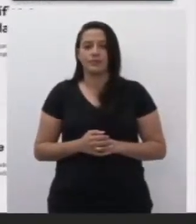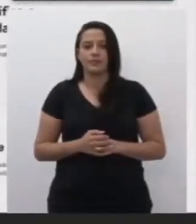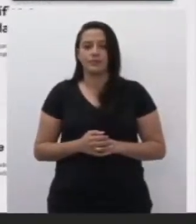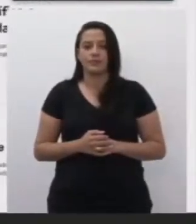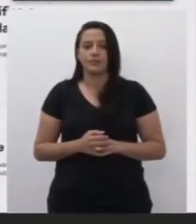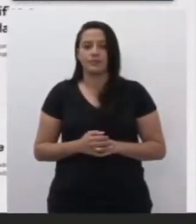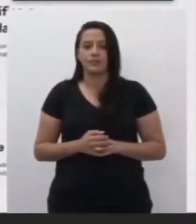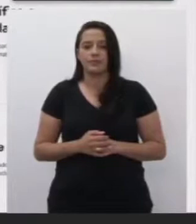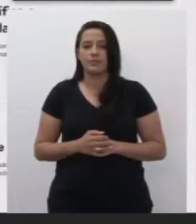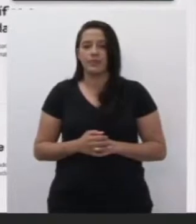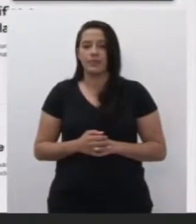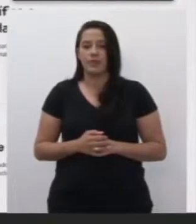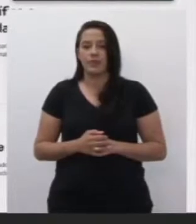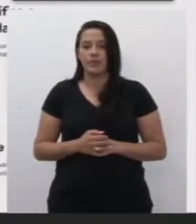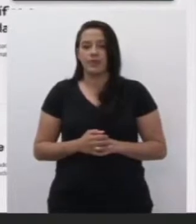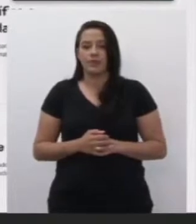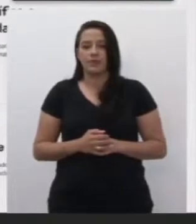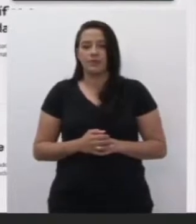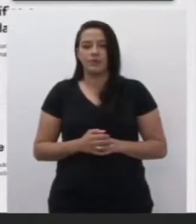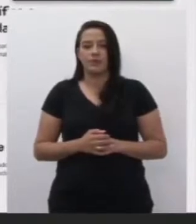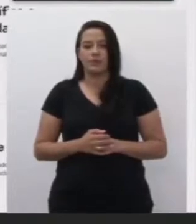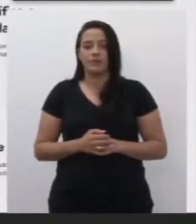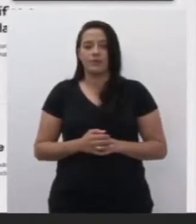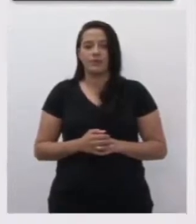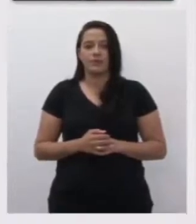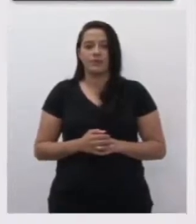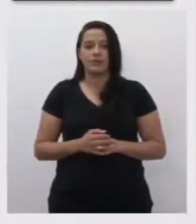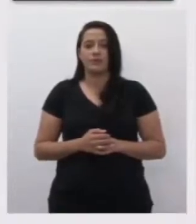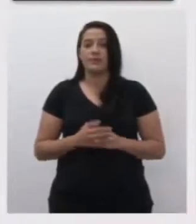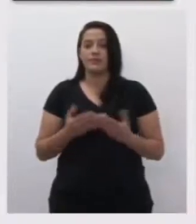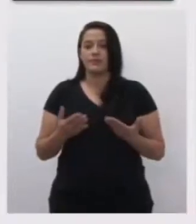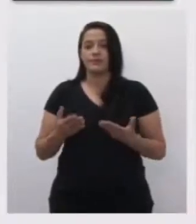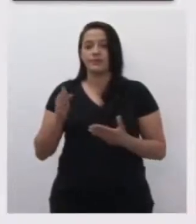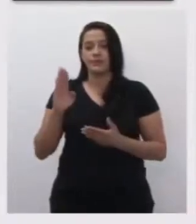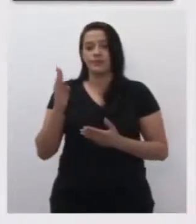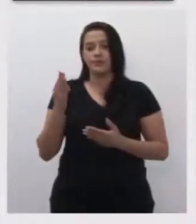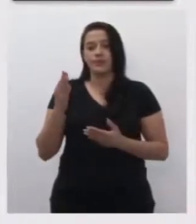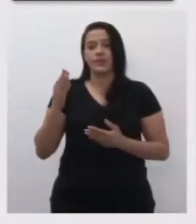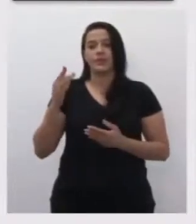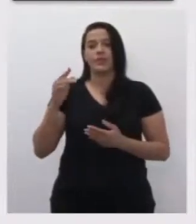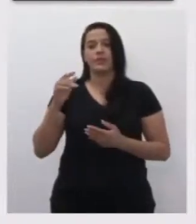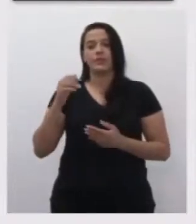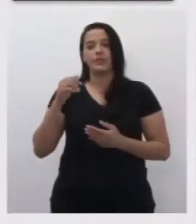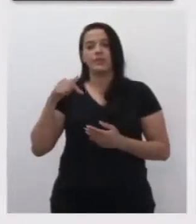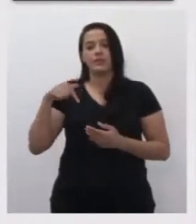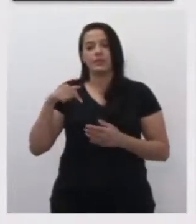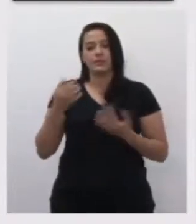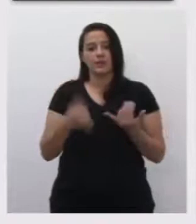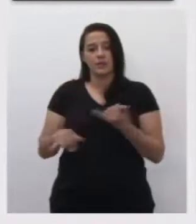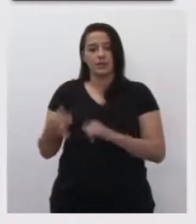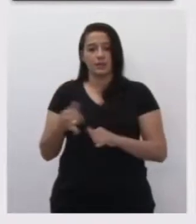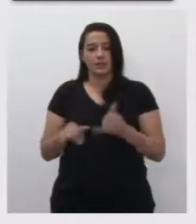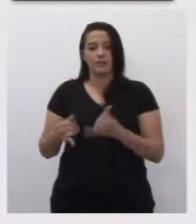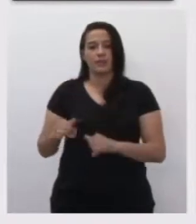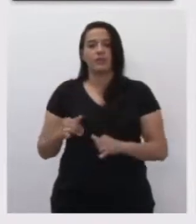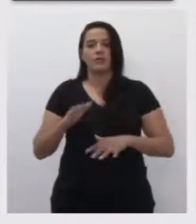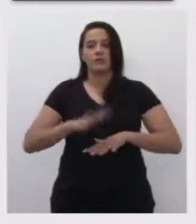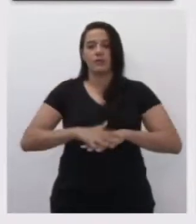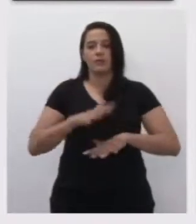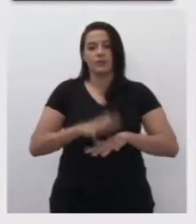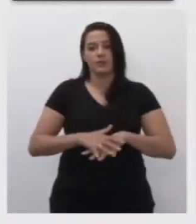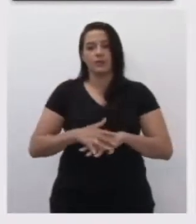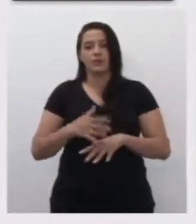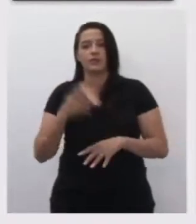vou voltar aqui para disciplinas. Então, o que temos aqui? Biologia, química, física, matemática, geografia, história,